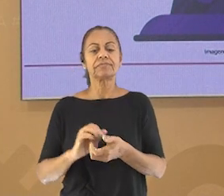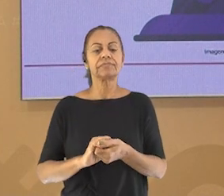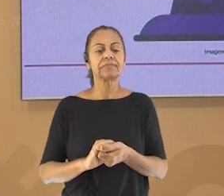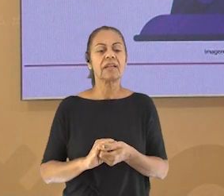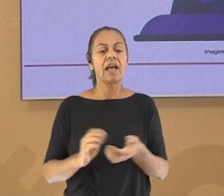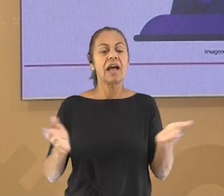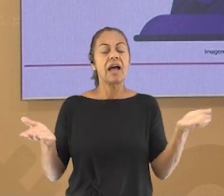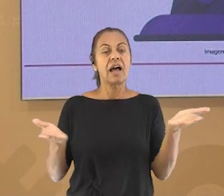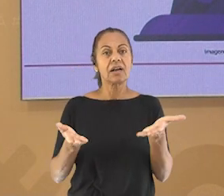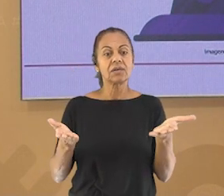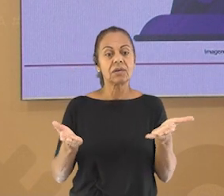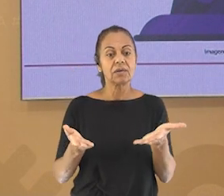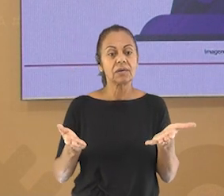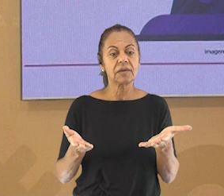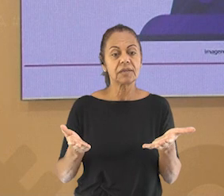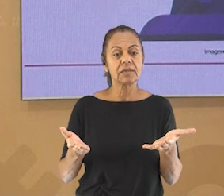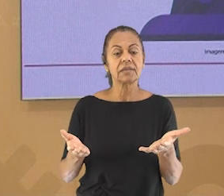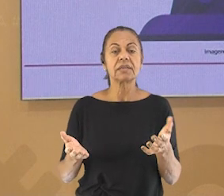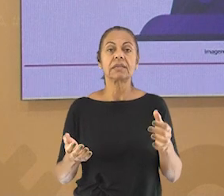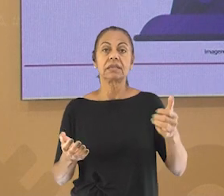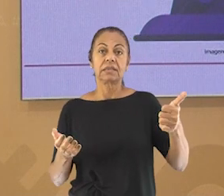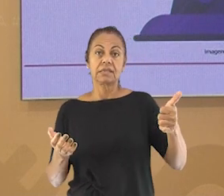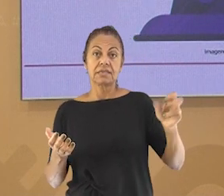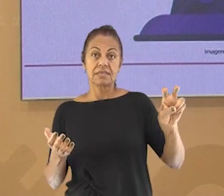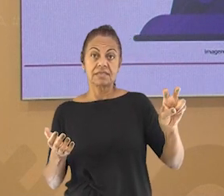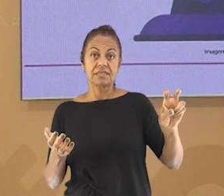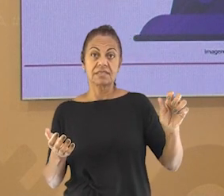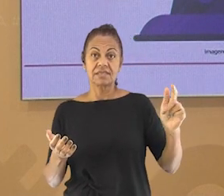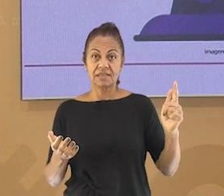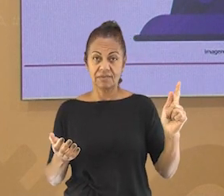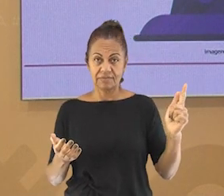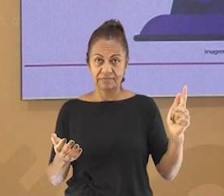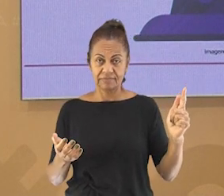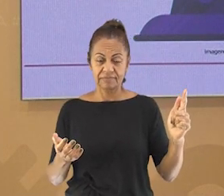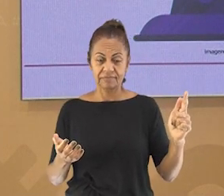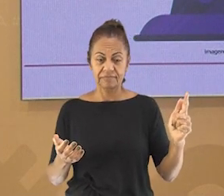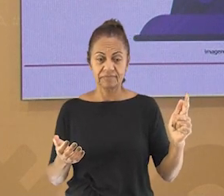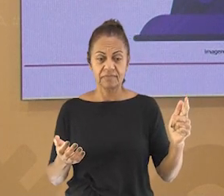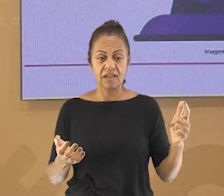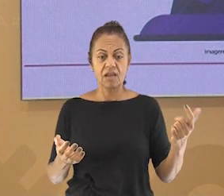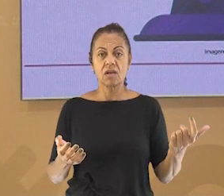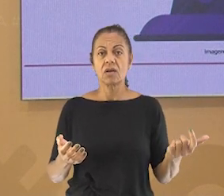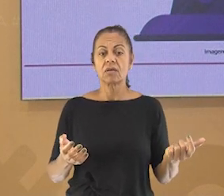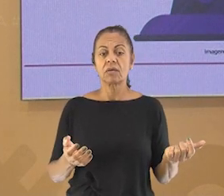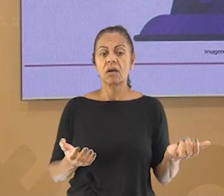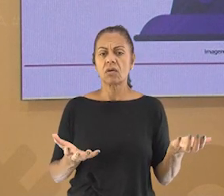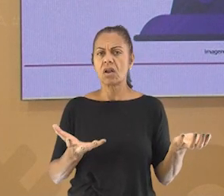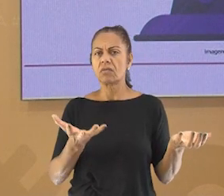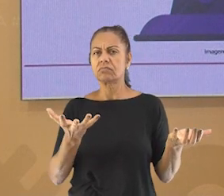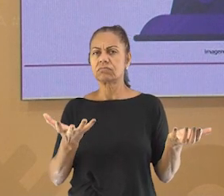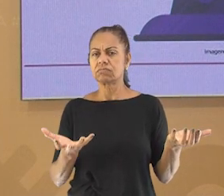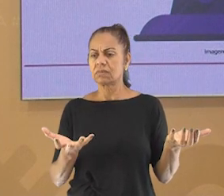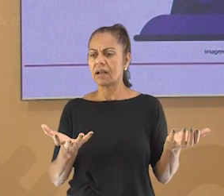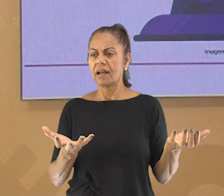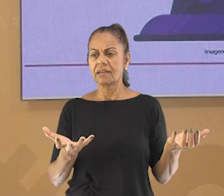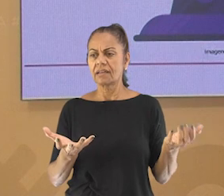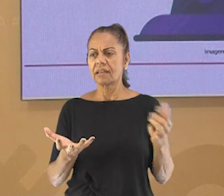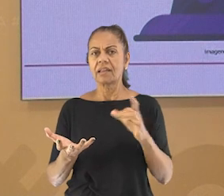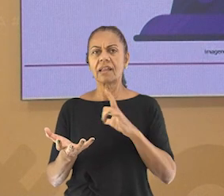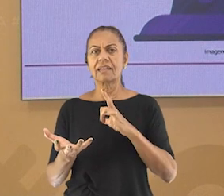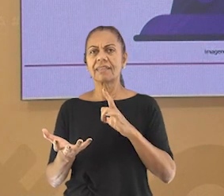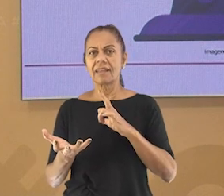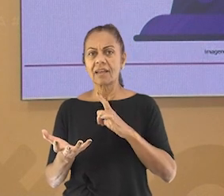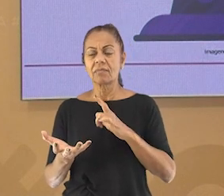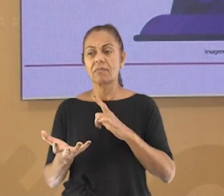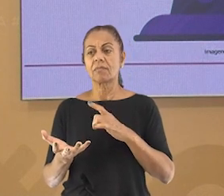Agora, somando o primeiro lado, nós vamos chegar a 15 gramas. Agora, quando